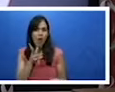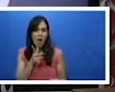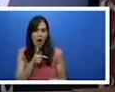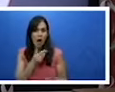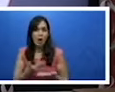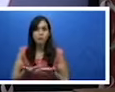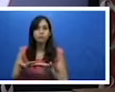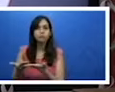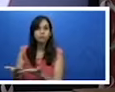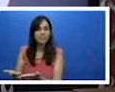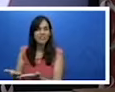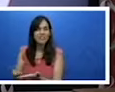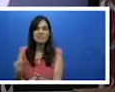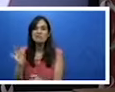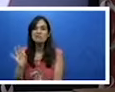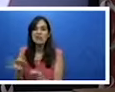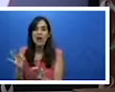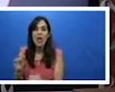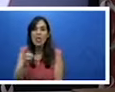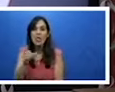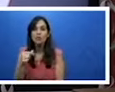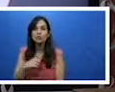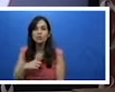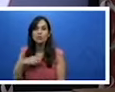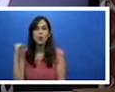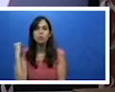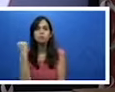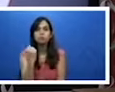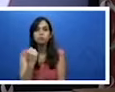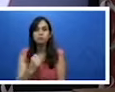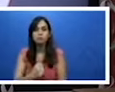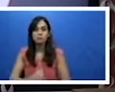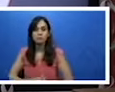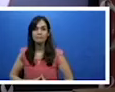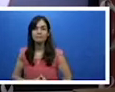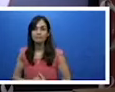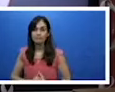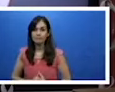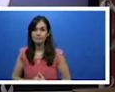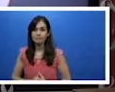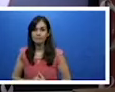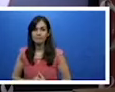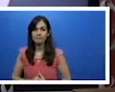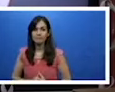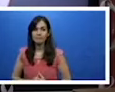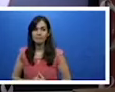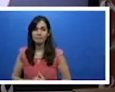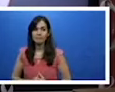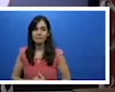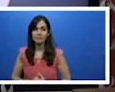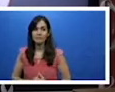servi-lo, ele certamente não teria cometido aquele assassinato. Hadley Barker.